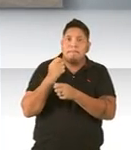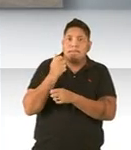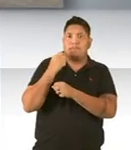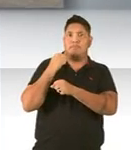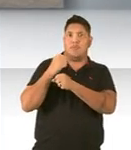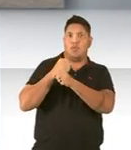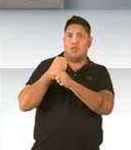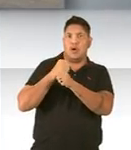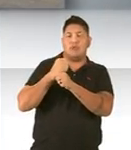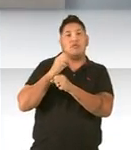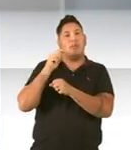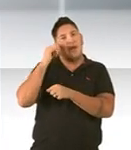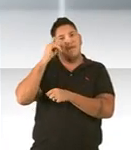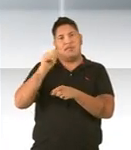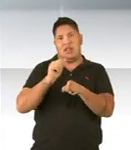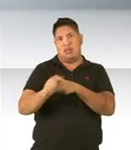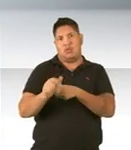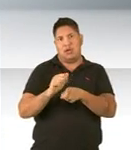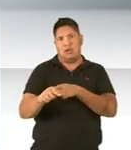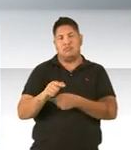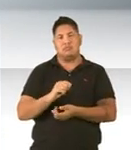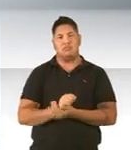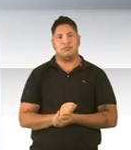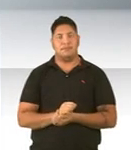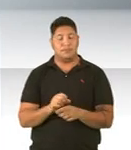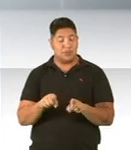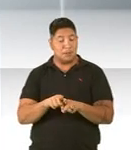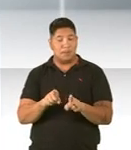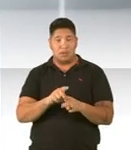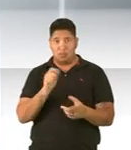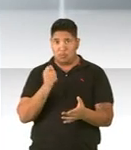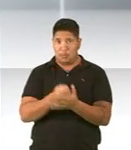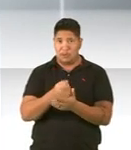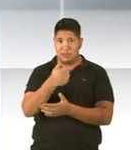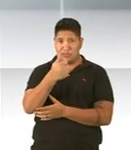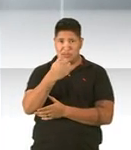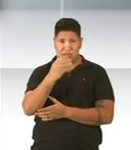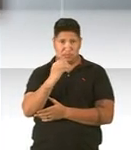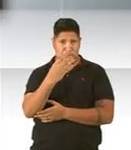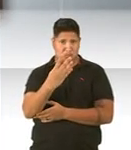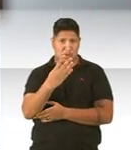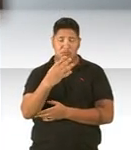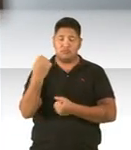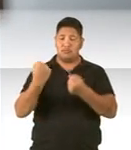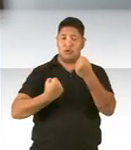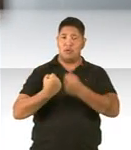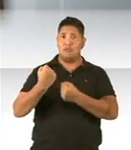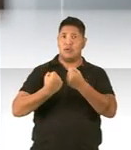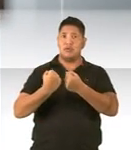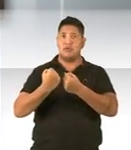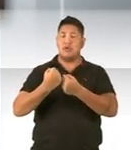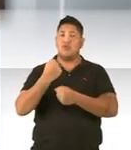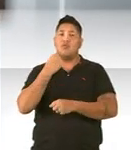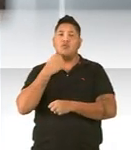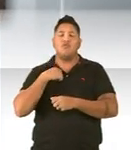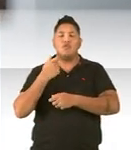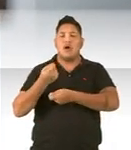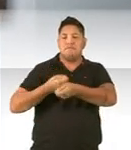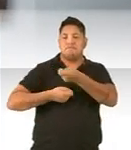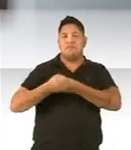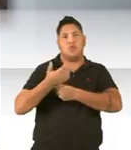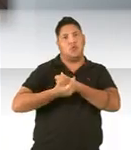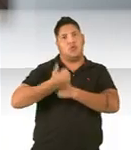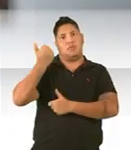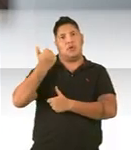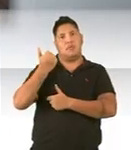3.800.000 ao ano somente em aluguel. Foram comprados ainda 104 novos veículos, menos poluentes, com